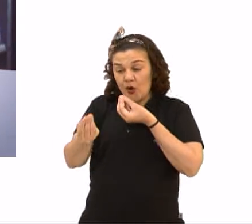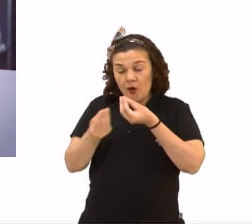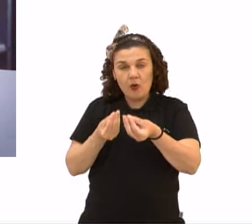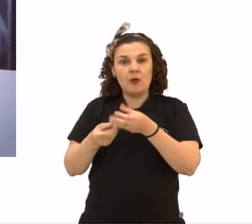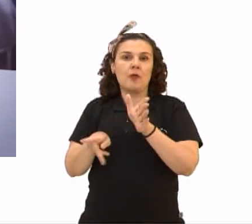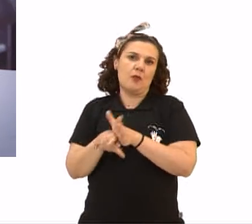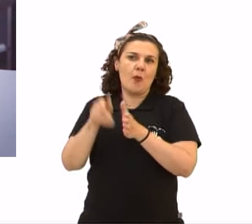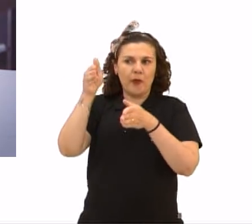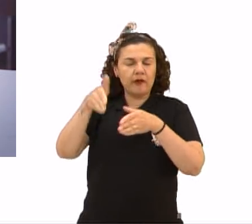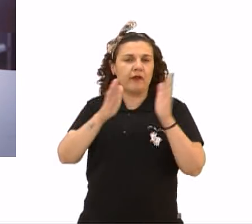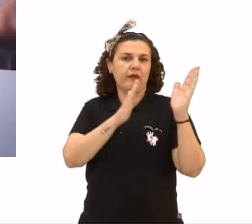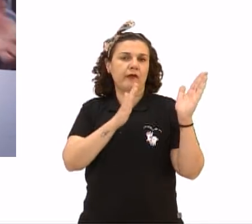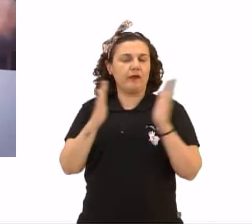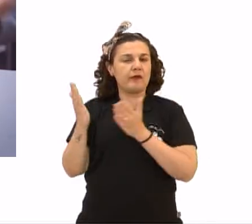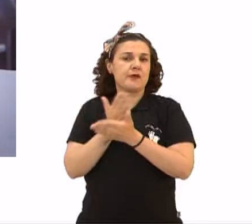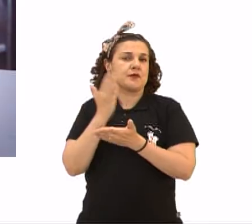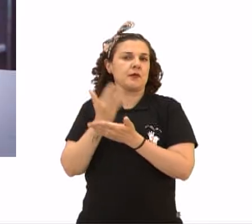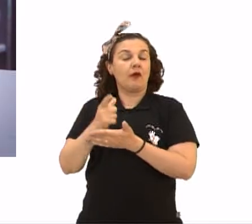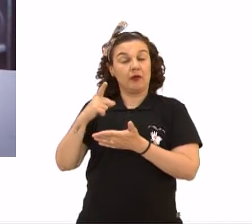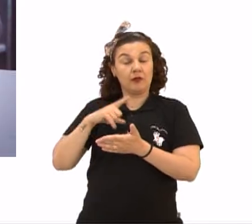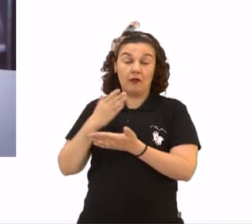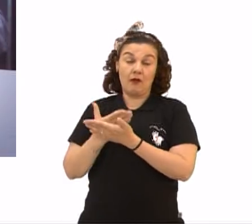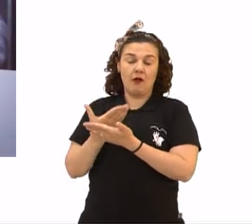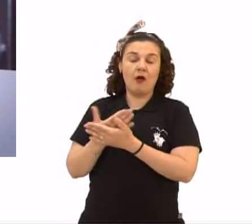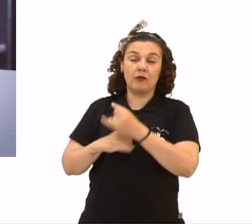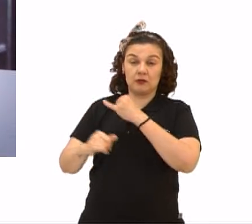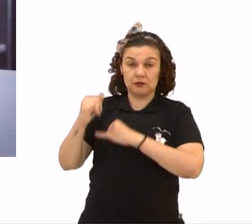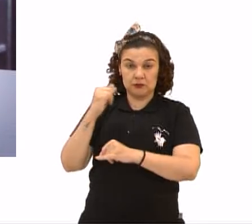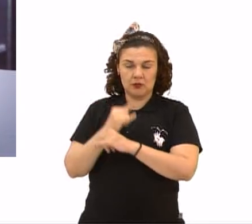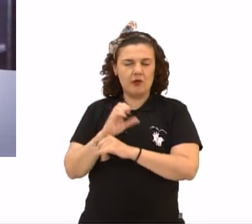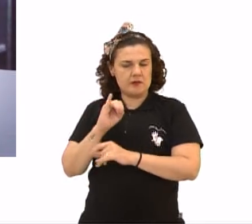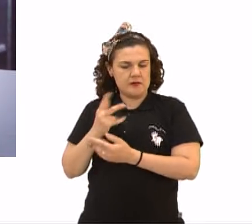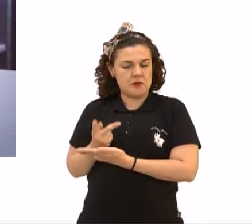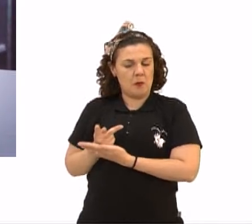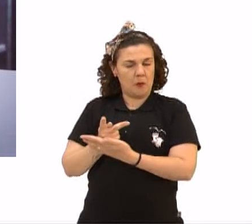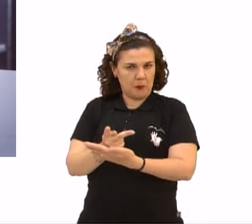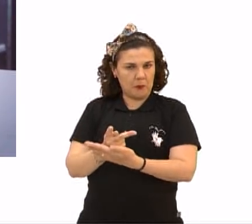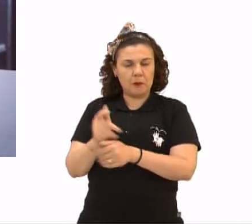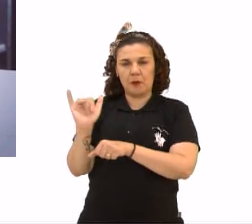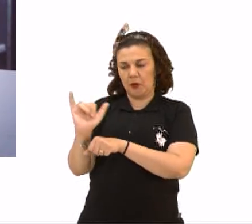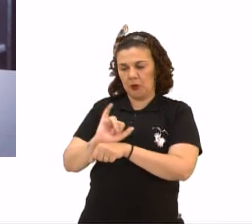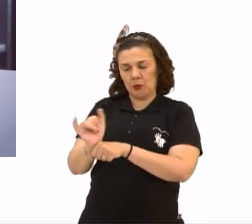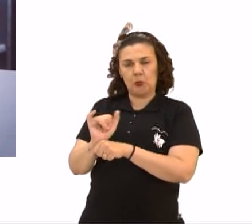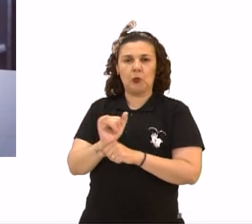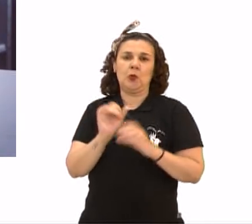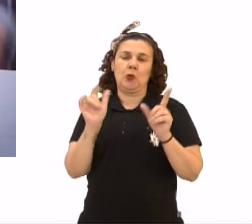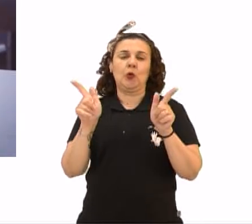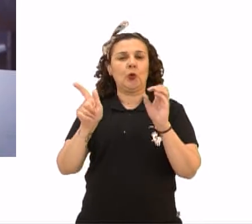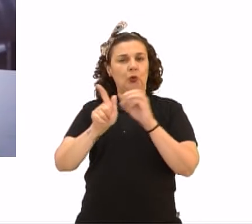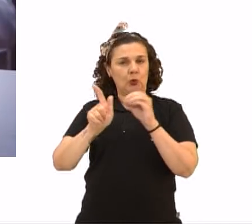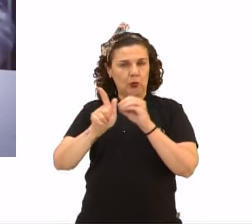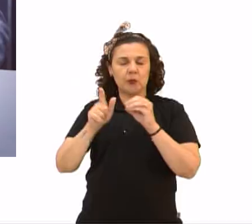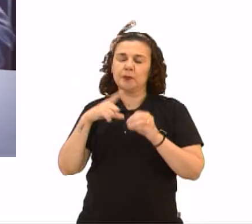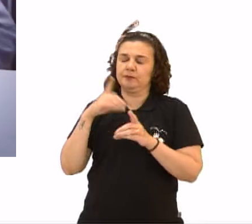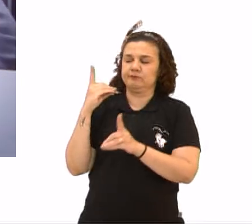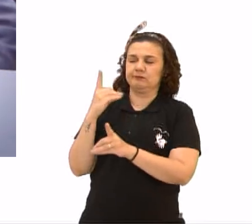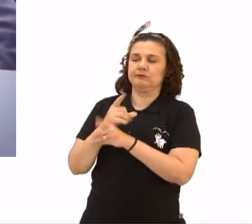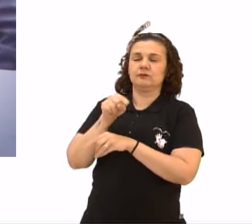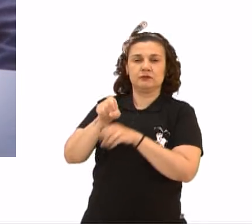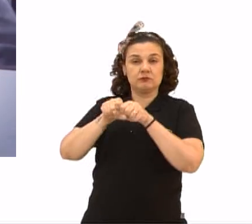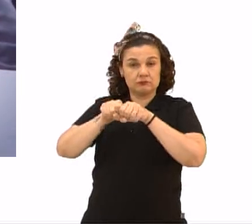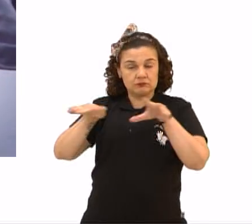a própria Gibiteca, na verdade, a gente tem algumas aulas online, se alguém der uma buscada no YouTube, no Google, vocês encontram lá,